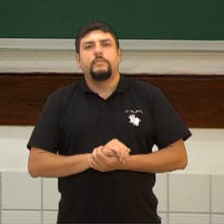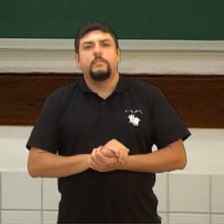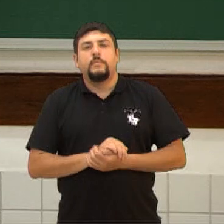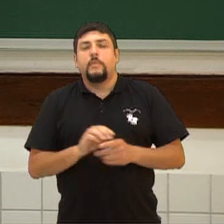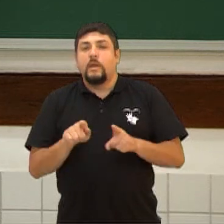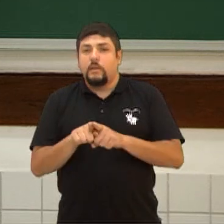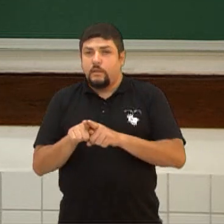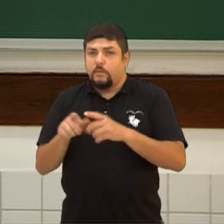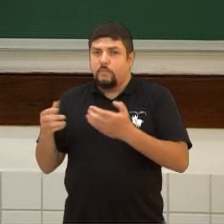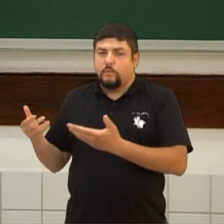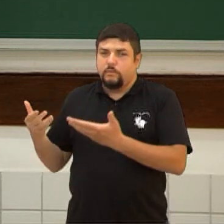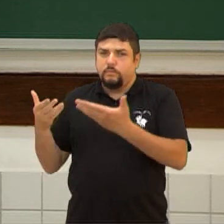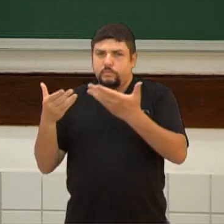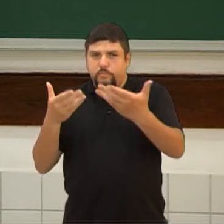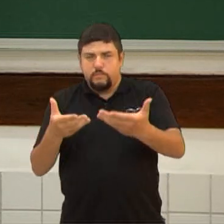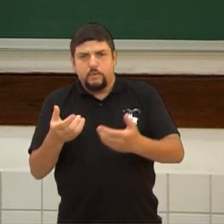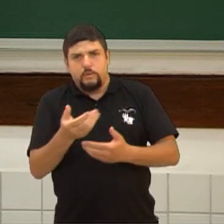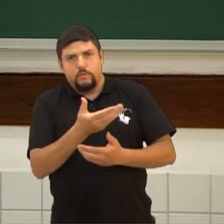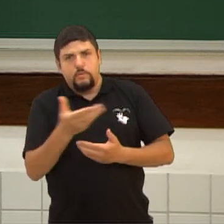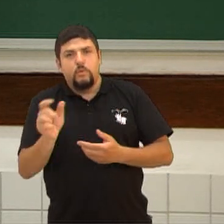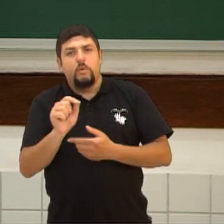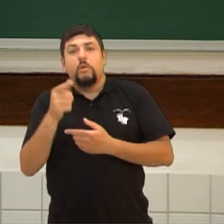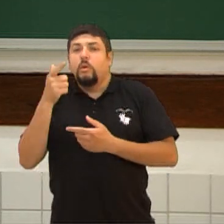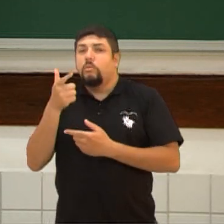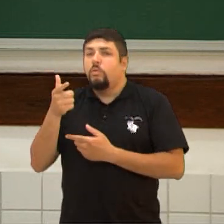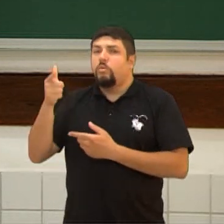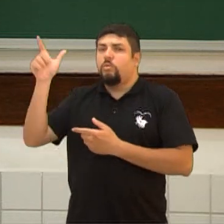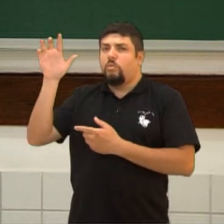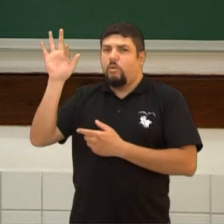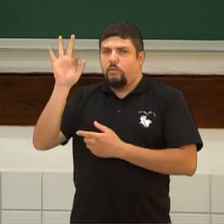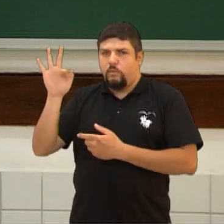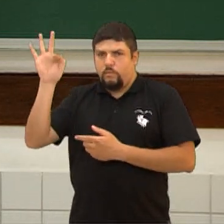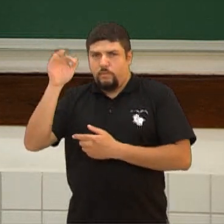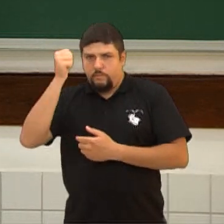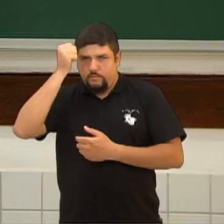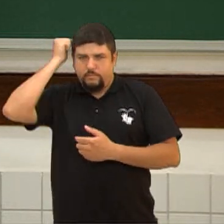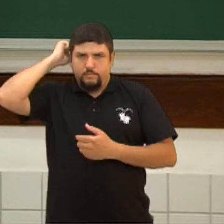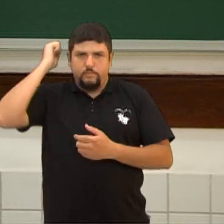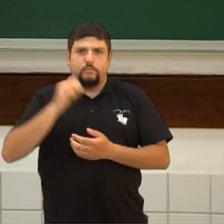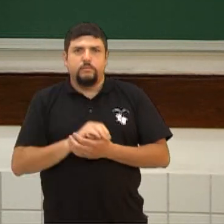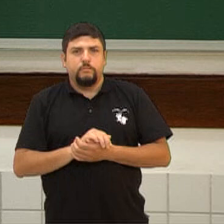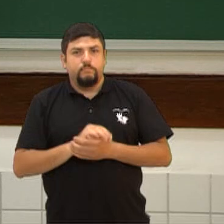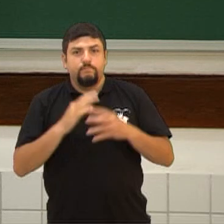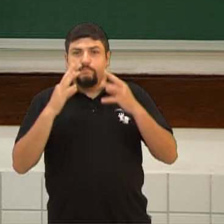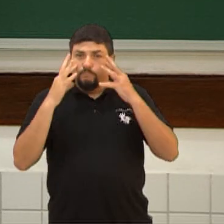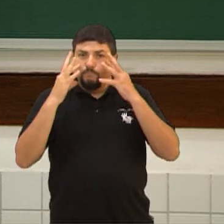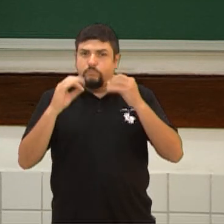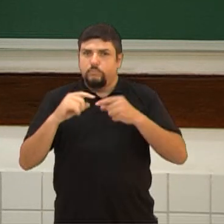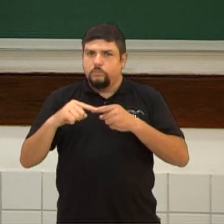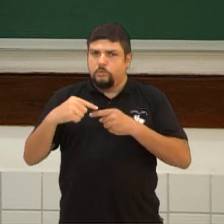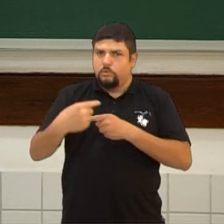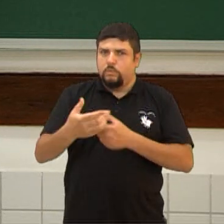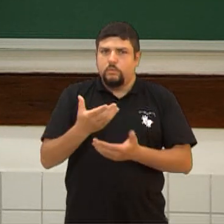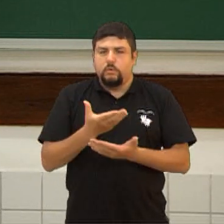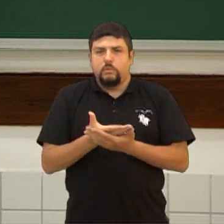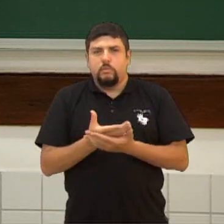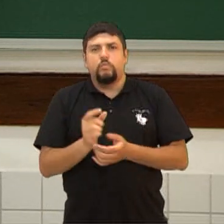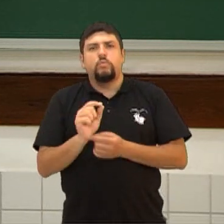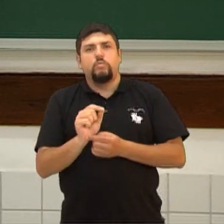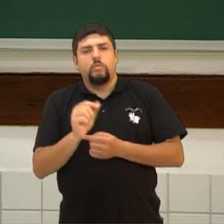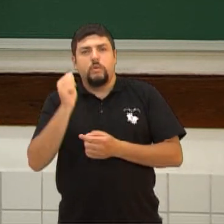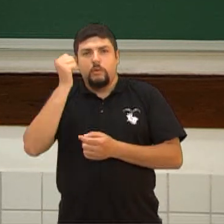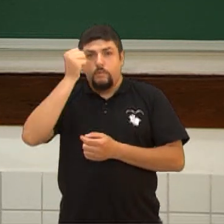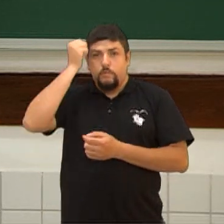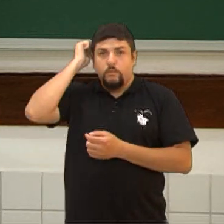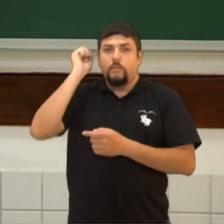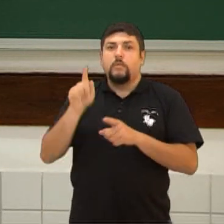aqui, inclusive, questões de outros vestibulares, né? Fiquem atentos que nas próximas aulas aí, ó, eu vou trazer questões de vestibulares de